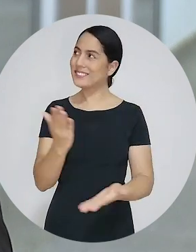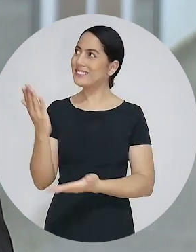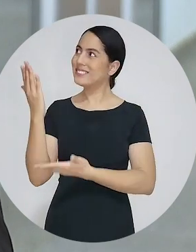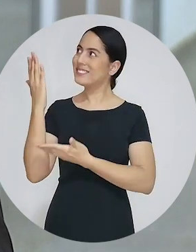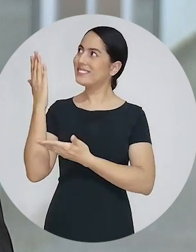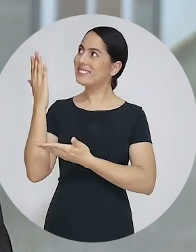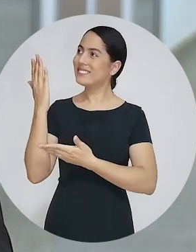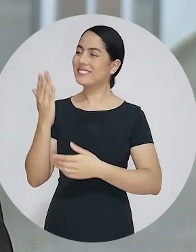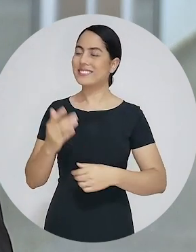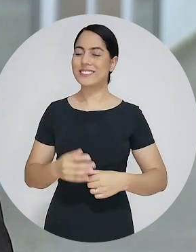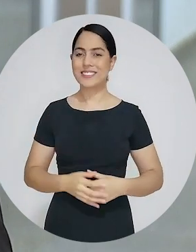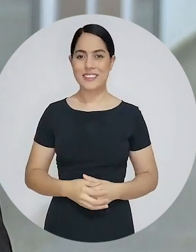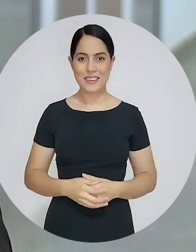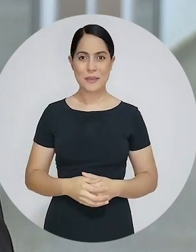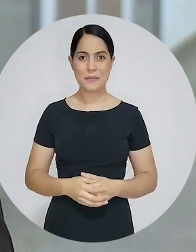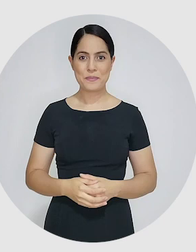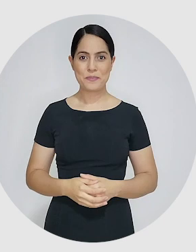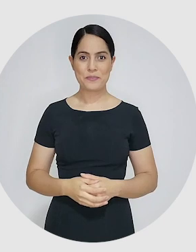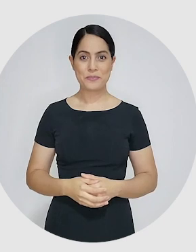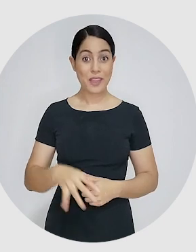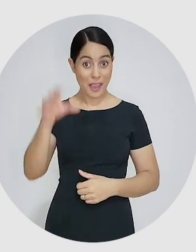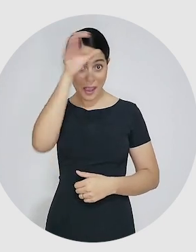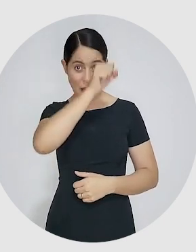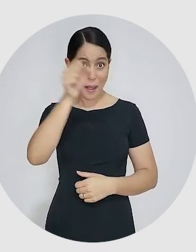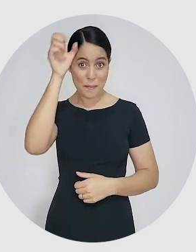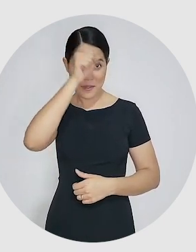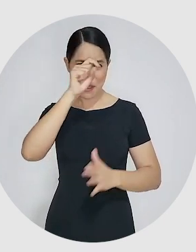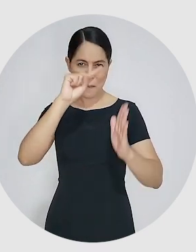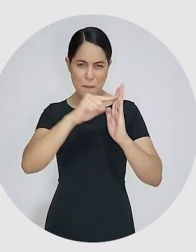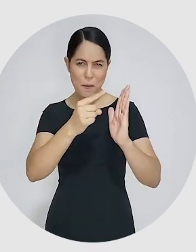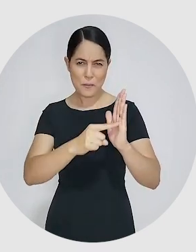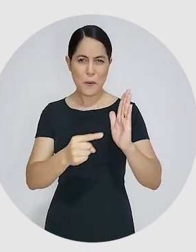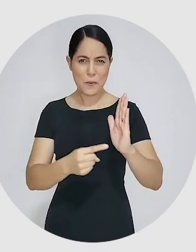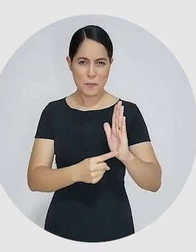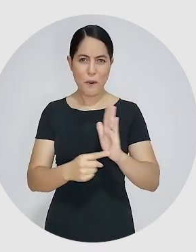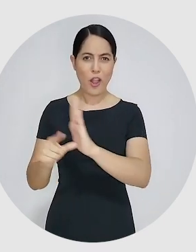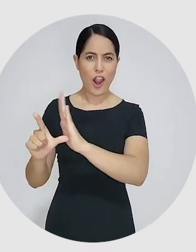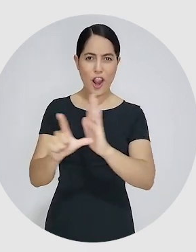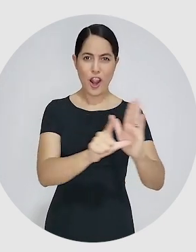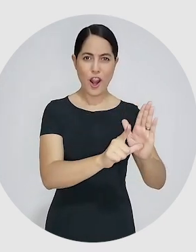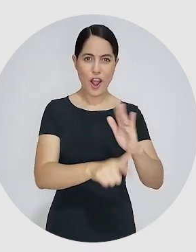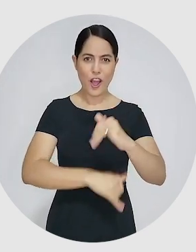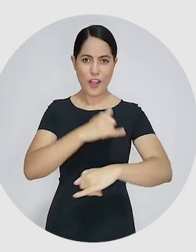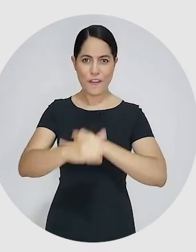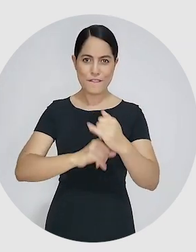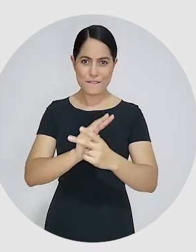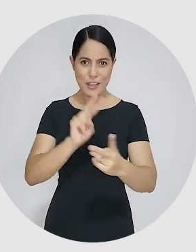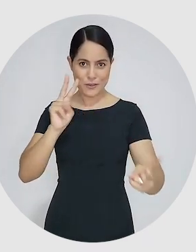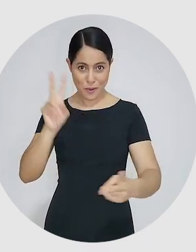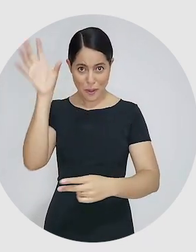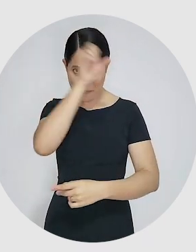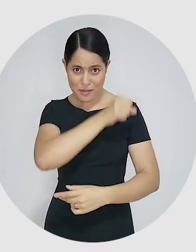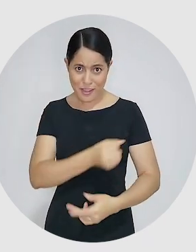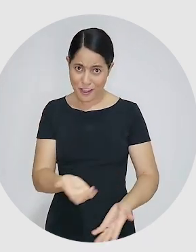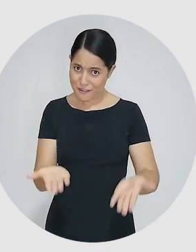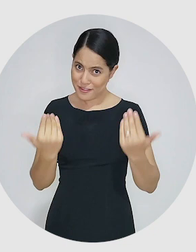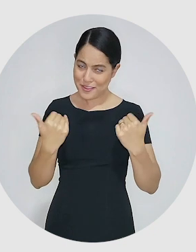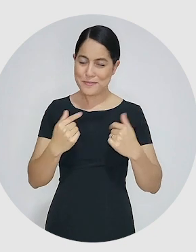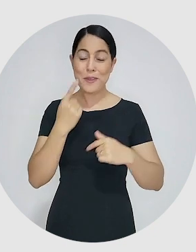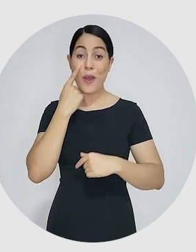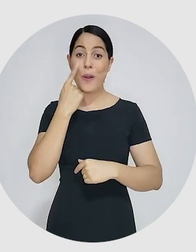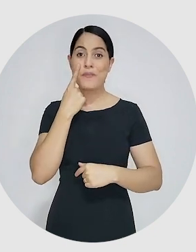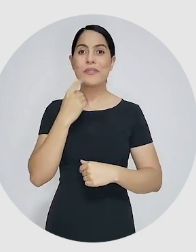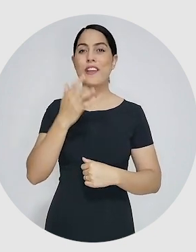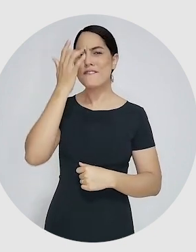funciona? Acompanhe no vídeo. Vamos aprender a comprar e acumular pontos em lojas virtuais? É fácil, rápido